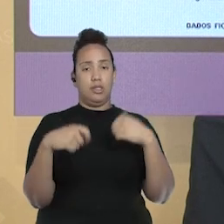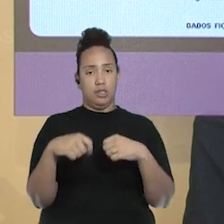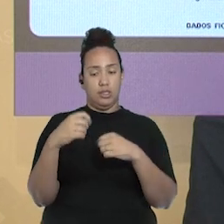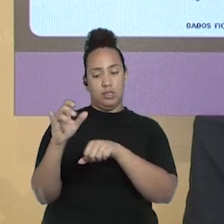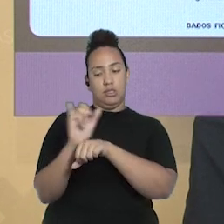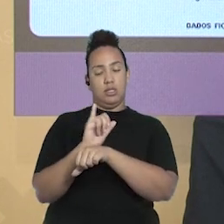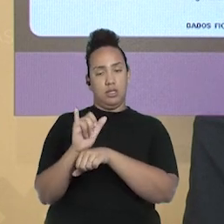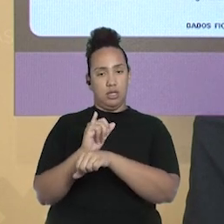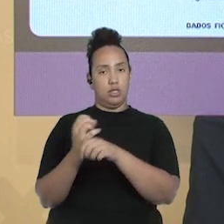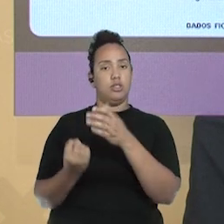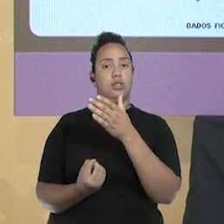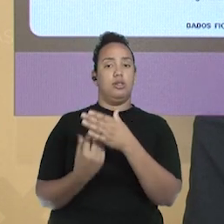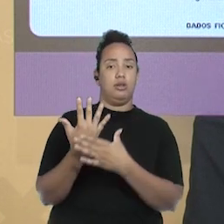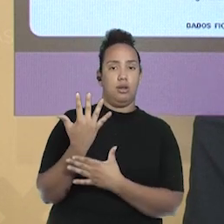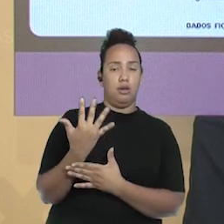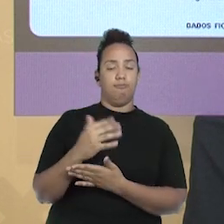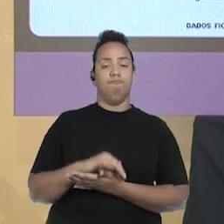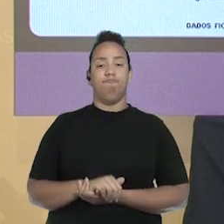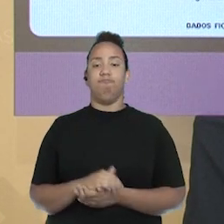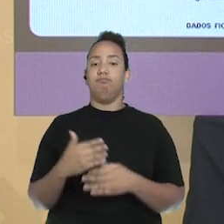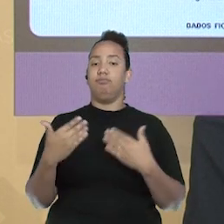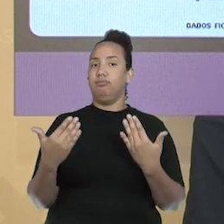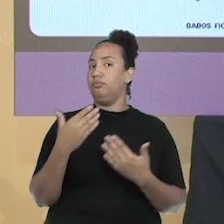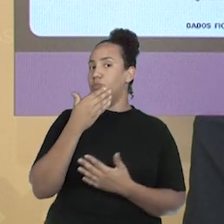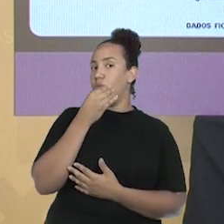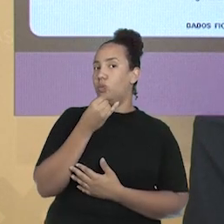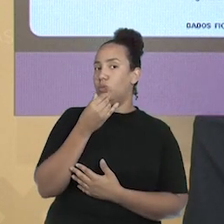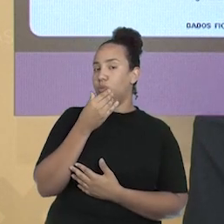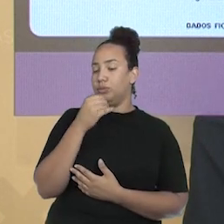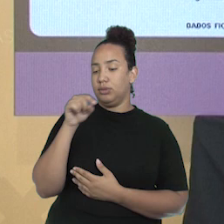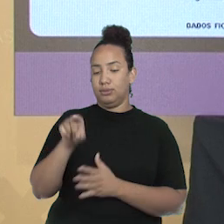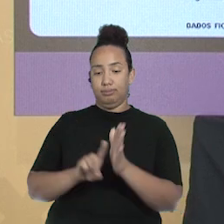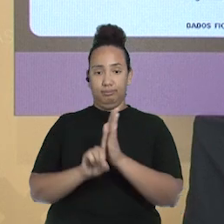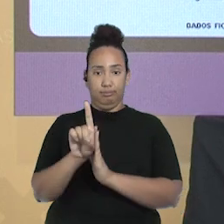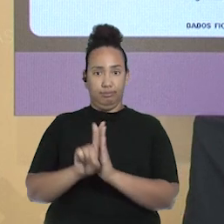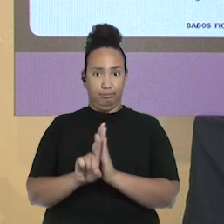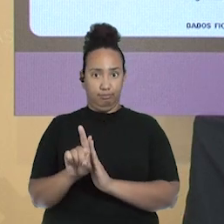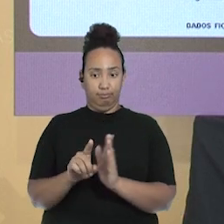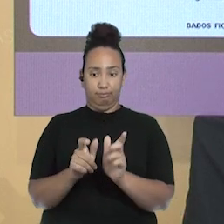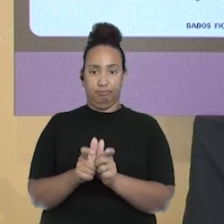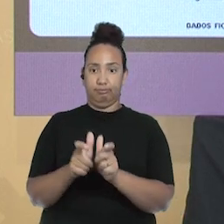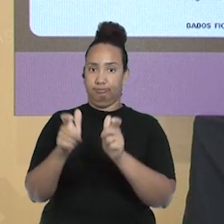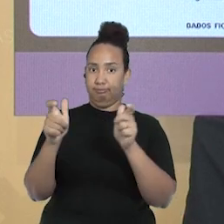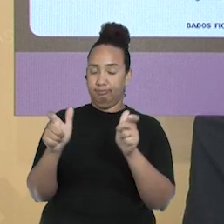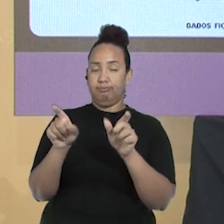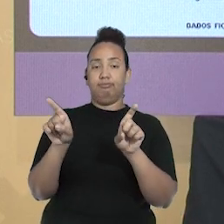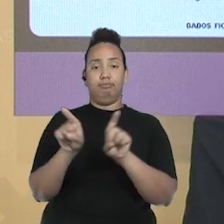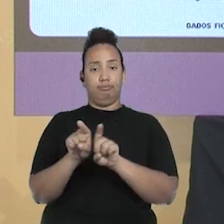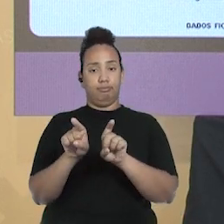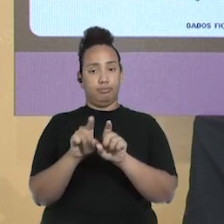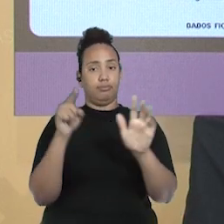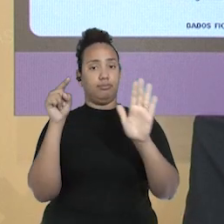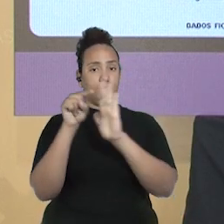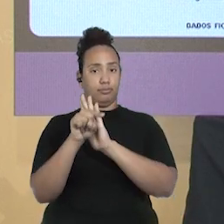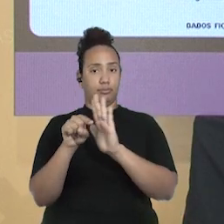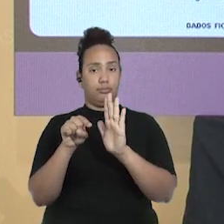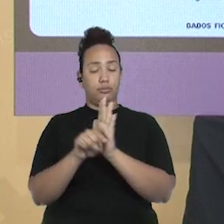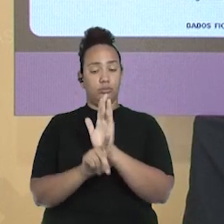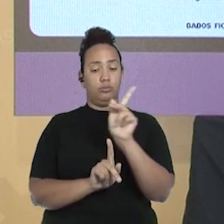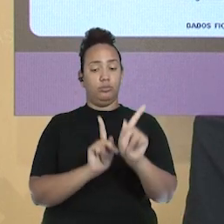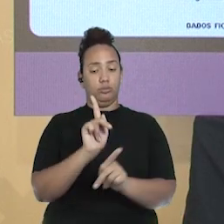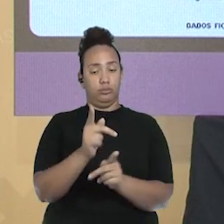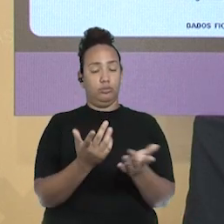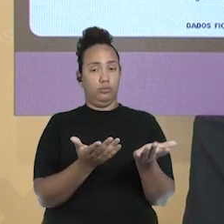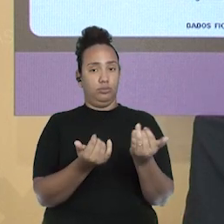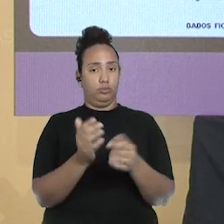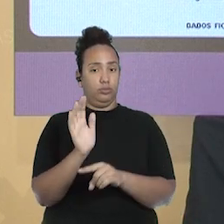estratégia. Para isso, ele resolve ampliar sua pesquisa, consultando também o público mais jovem, para